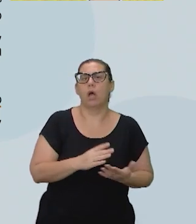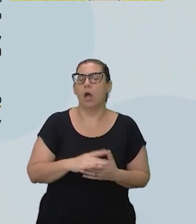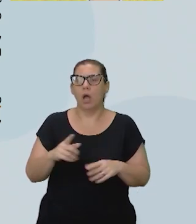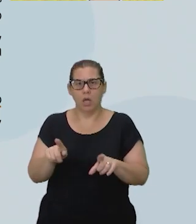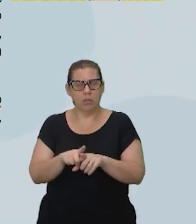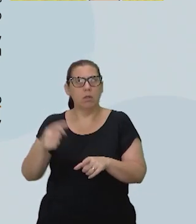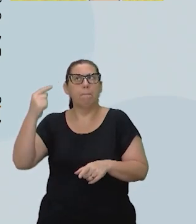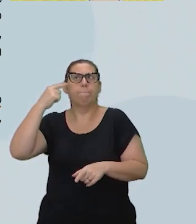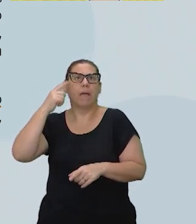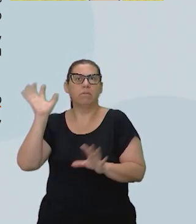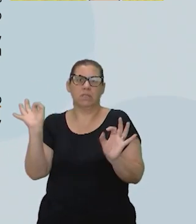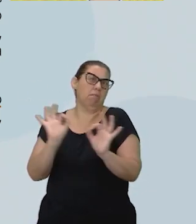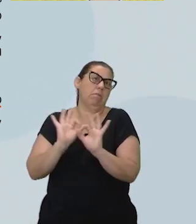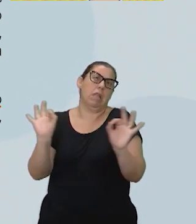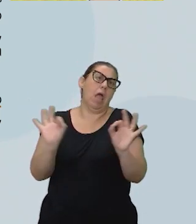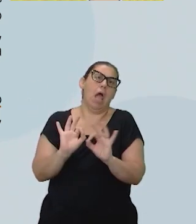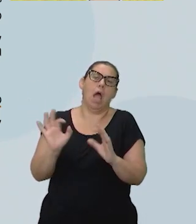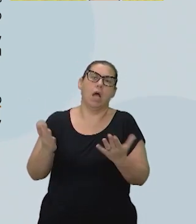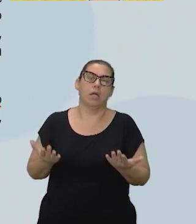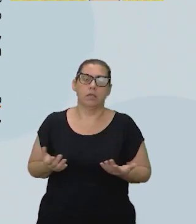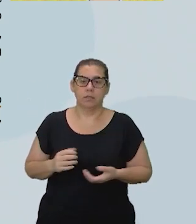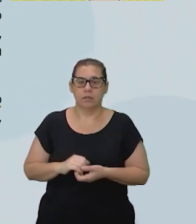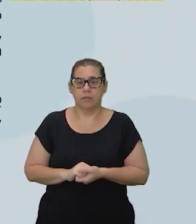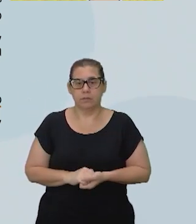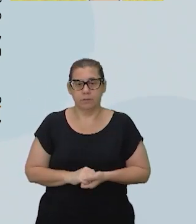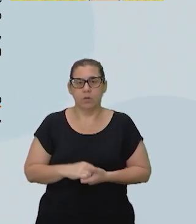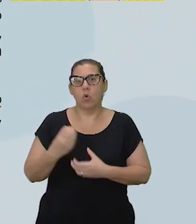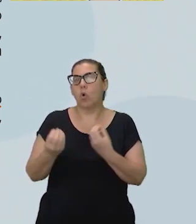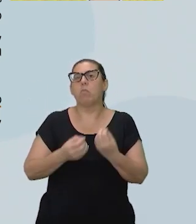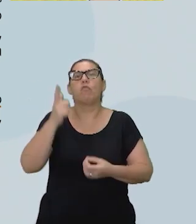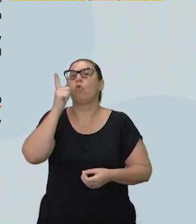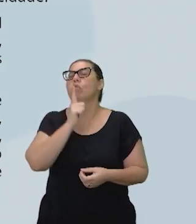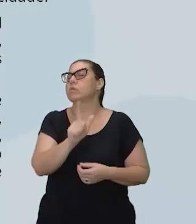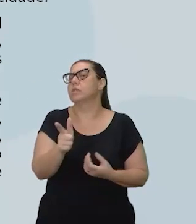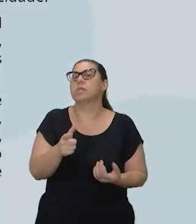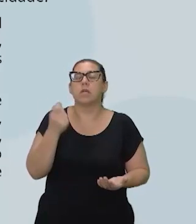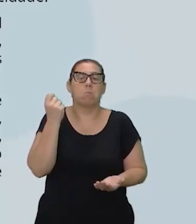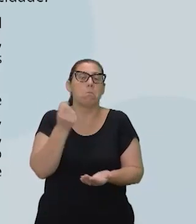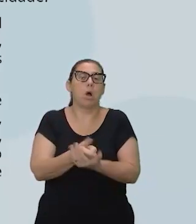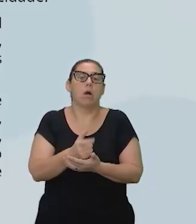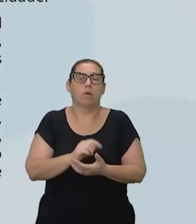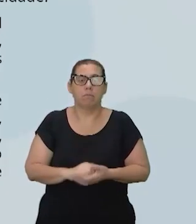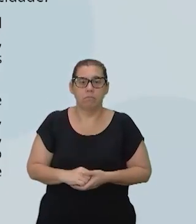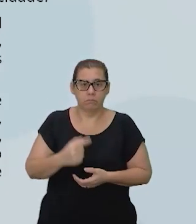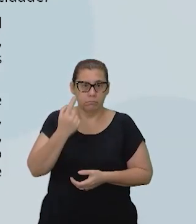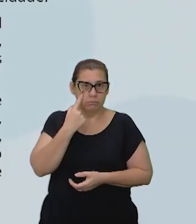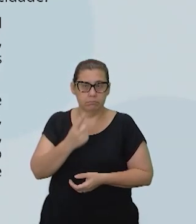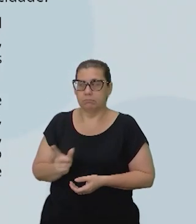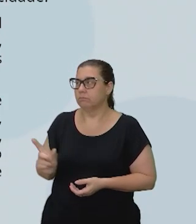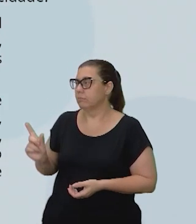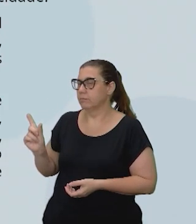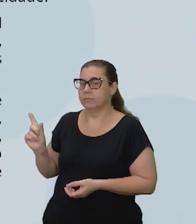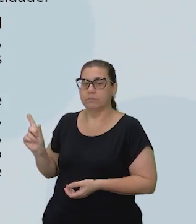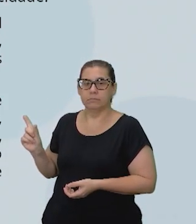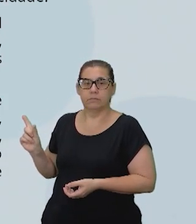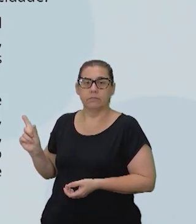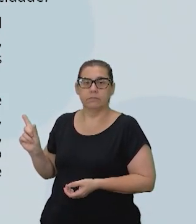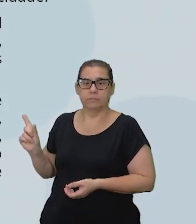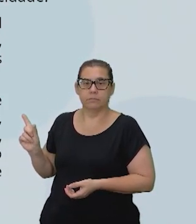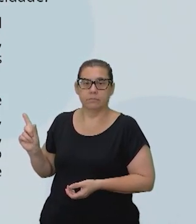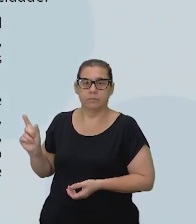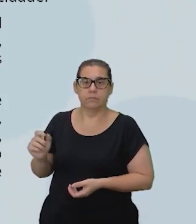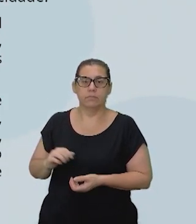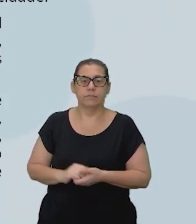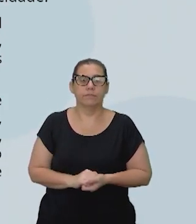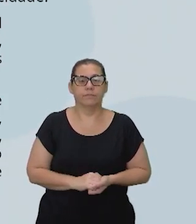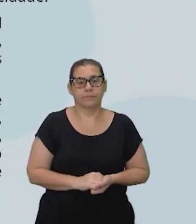não se pensar aí na melhor forma de se obter essa arte, tá bom? Olha só. Então, vamos falar agora um pouquinho aí do surgimento da